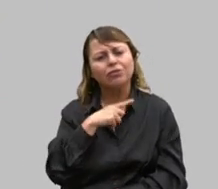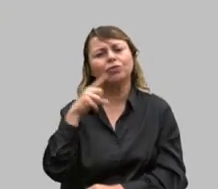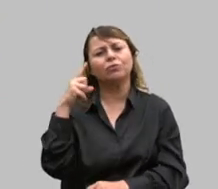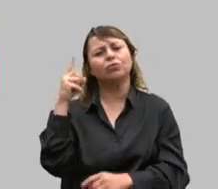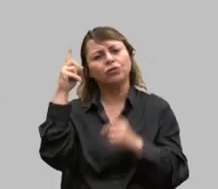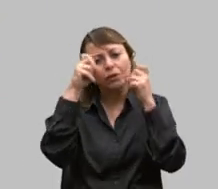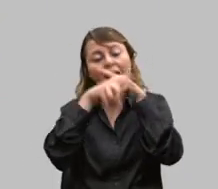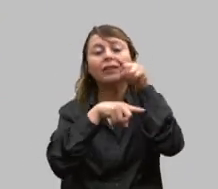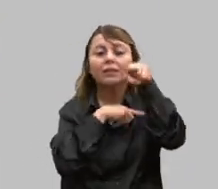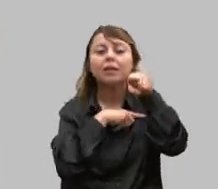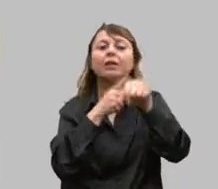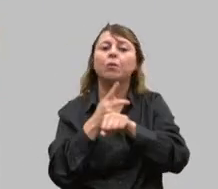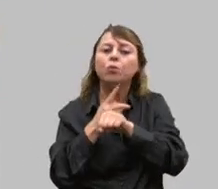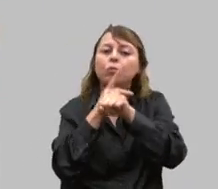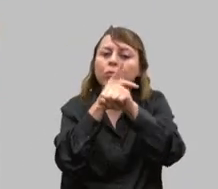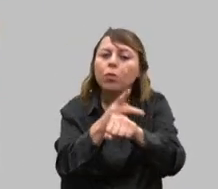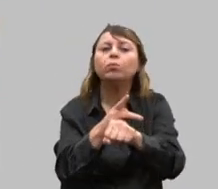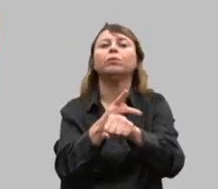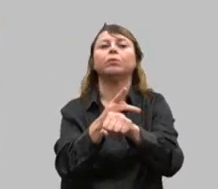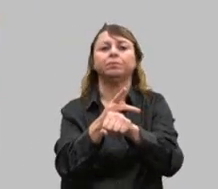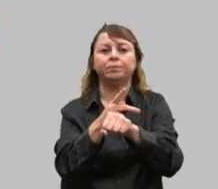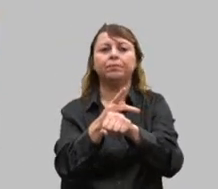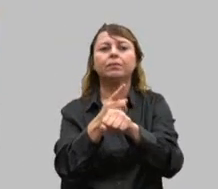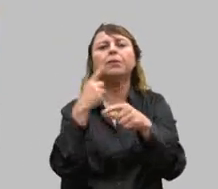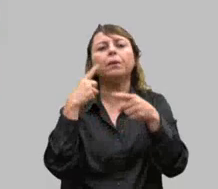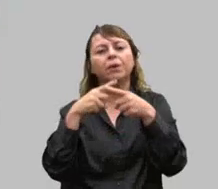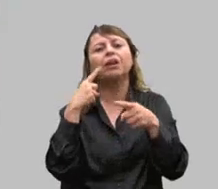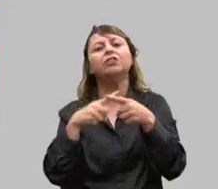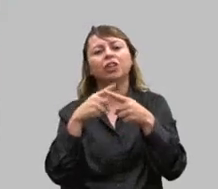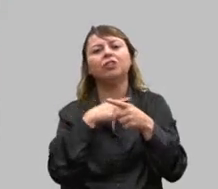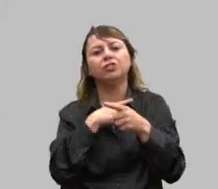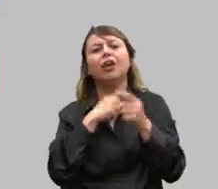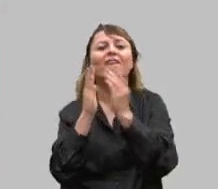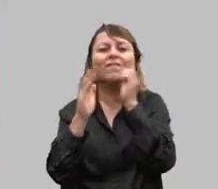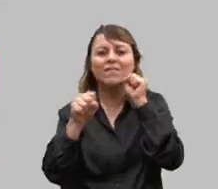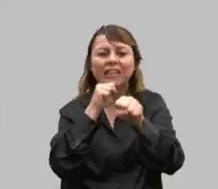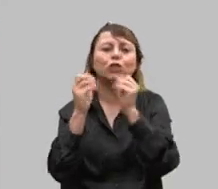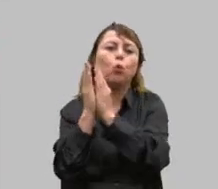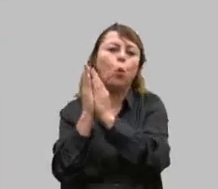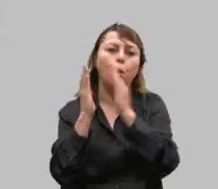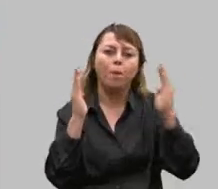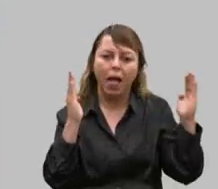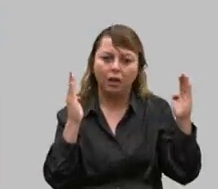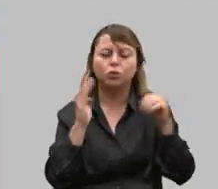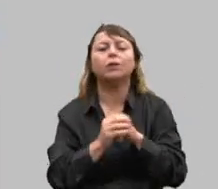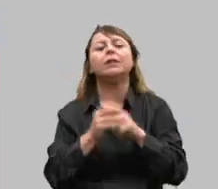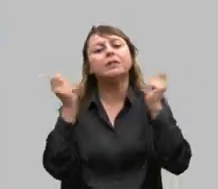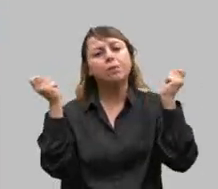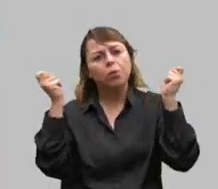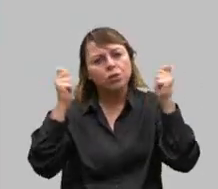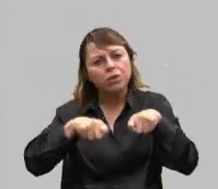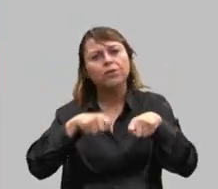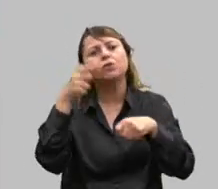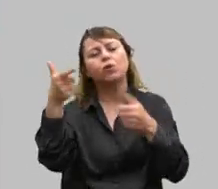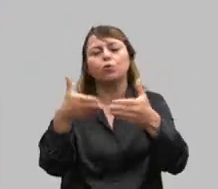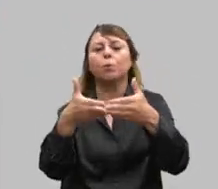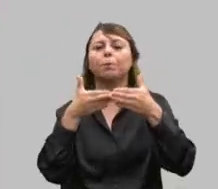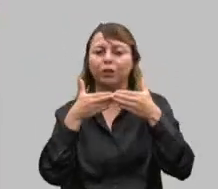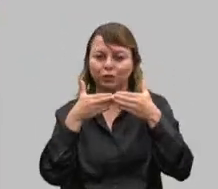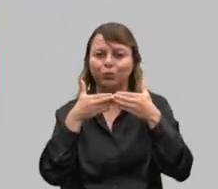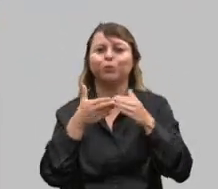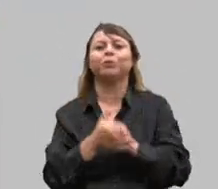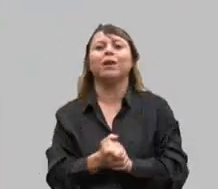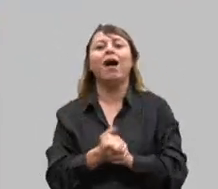essa adesão é porque já tinha Vencido o prazo Se for possível fica aqui o nosso pedido